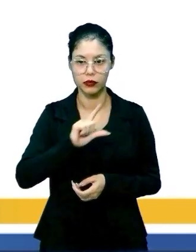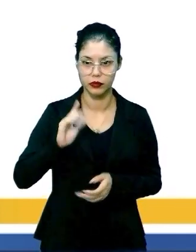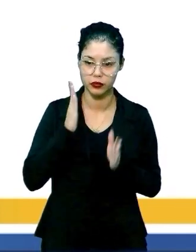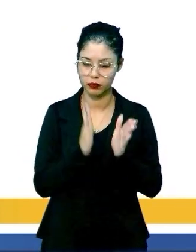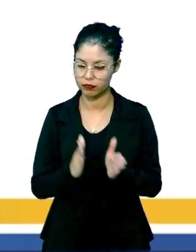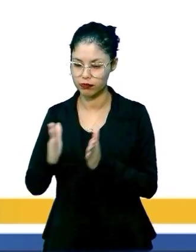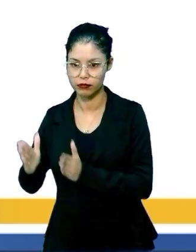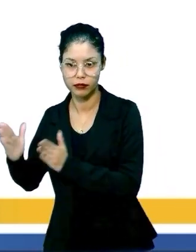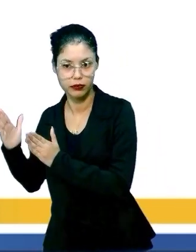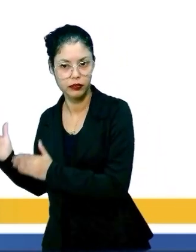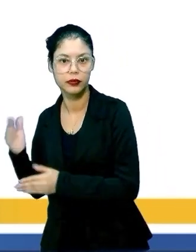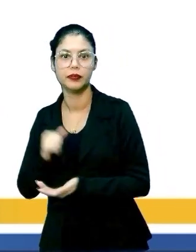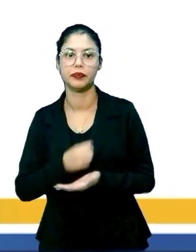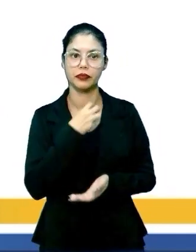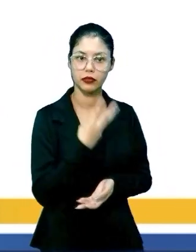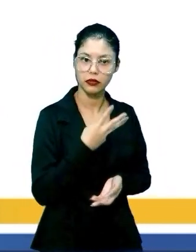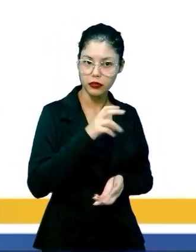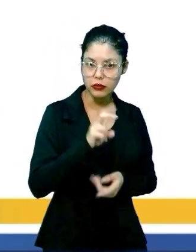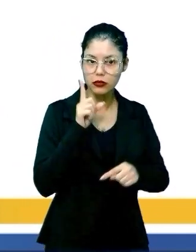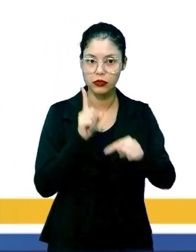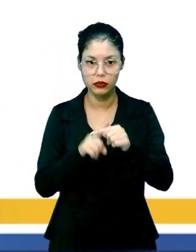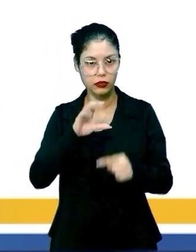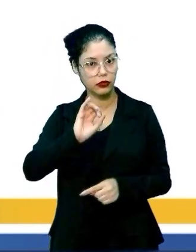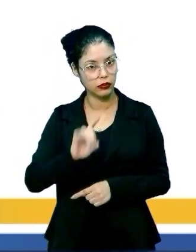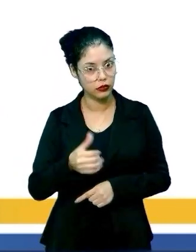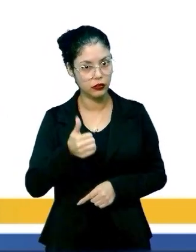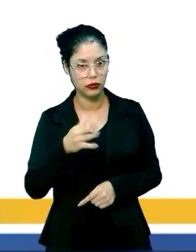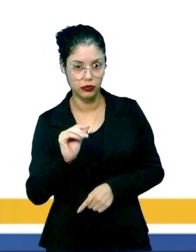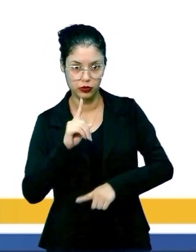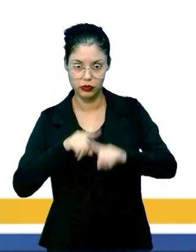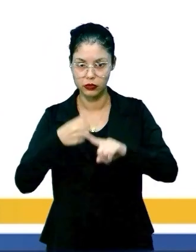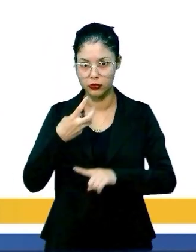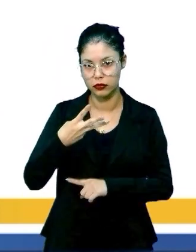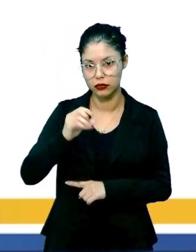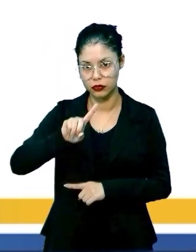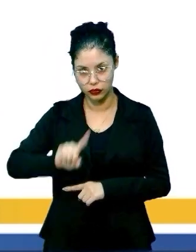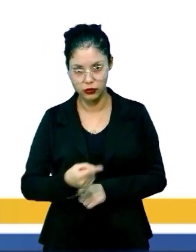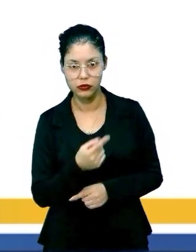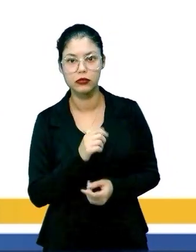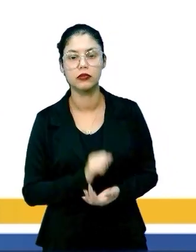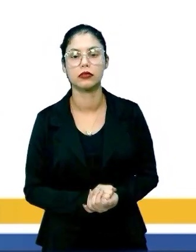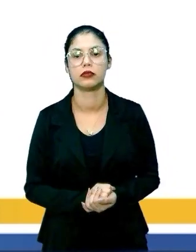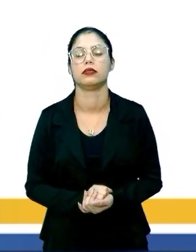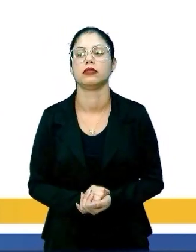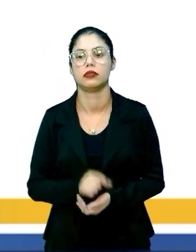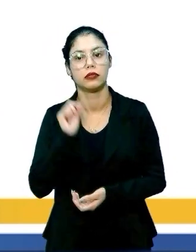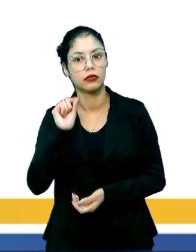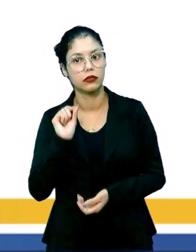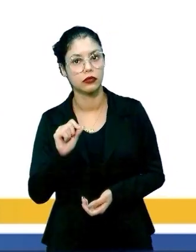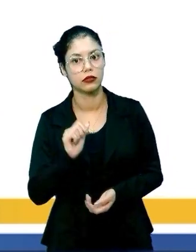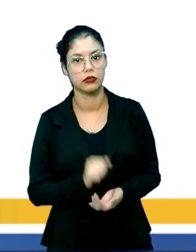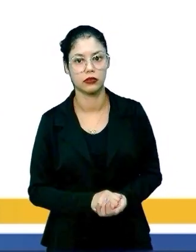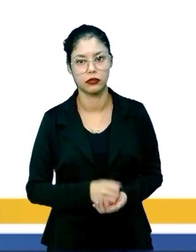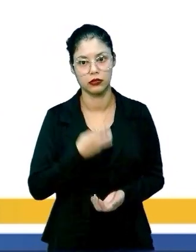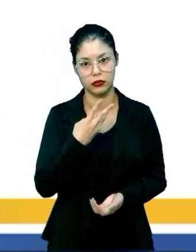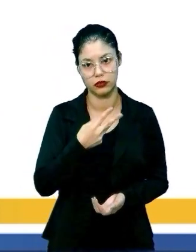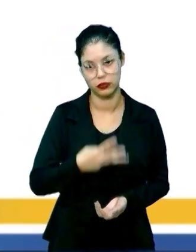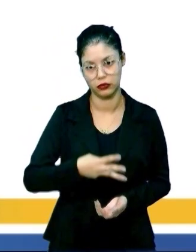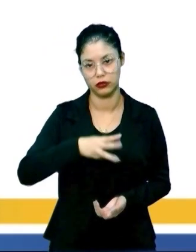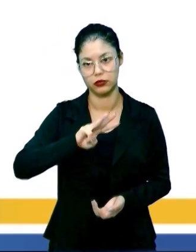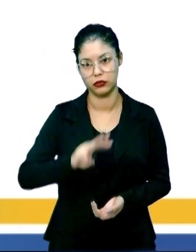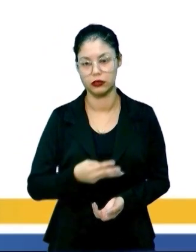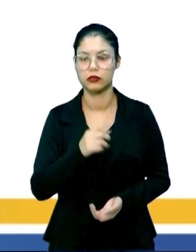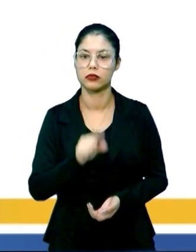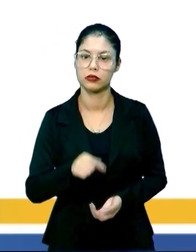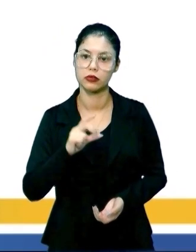aí 35 mil mais 0,10 vezes 35 mil, que daria 3.500. Então,